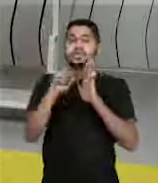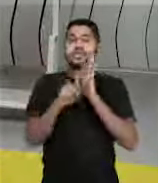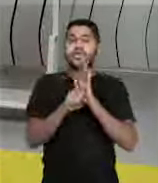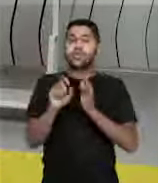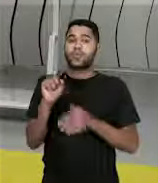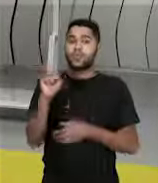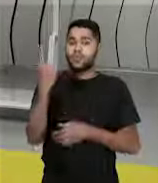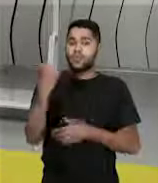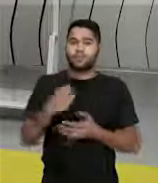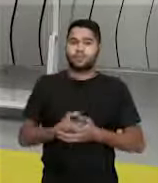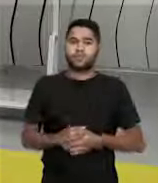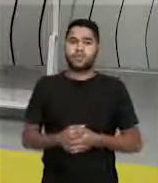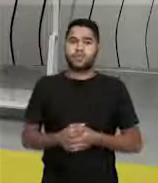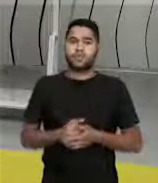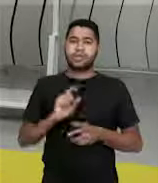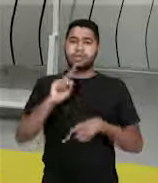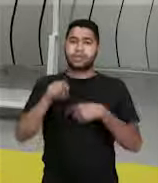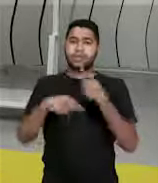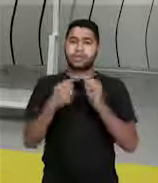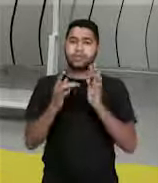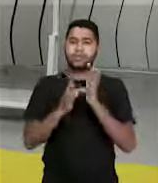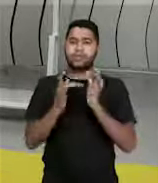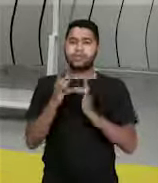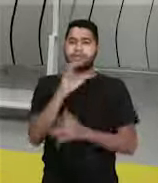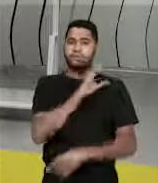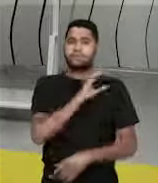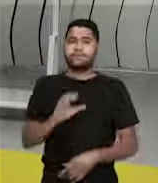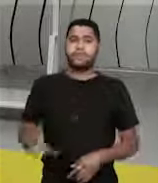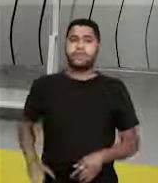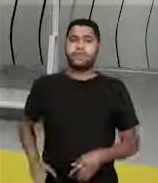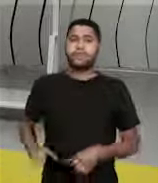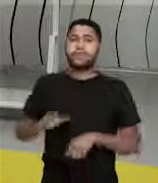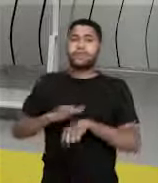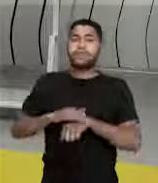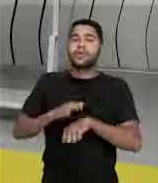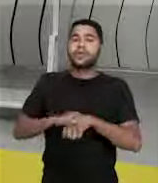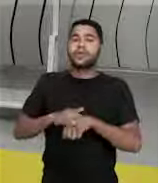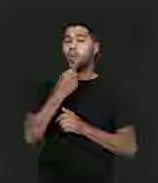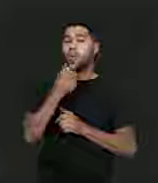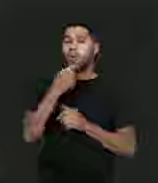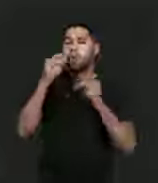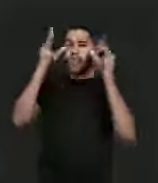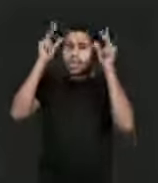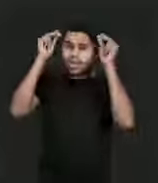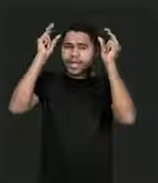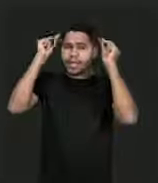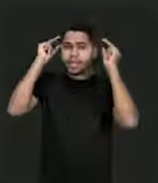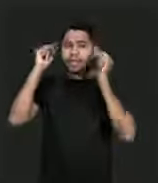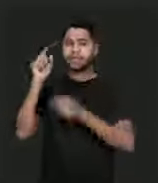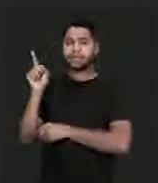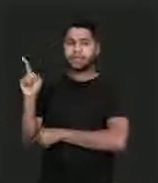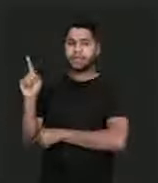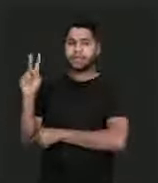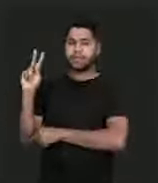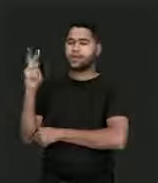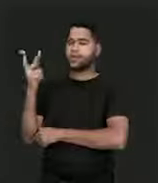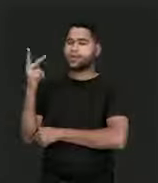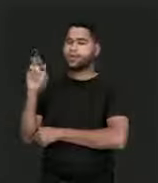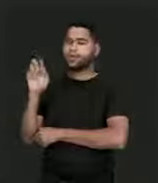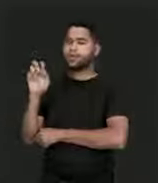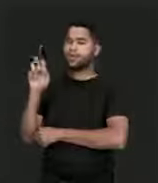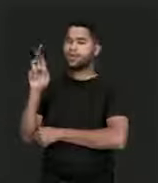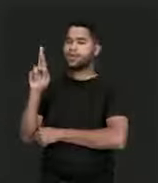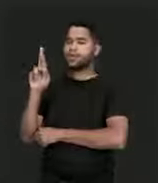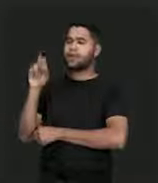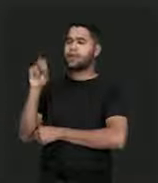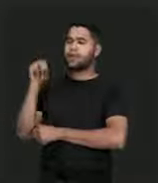I depois de Cristo, pelo inventor grego Herón de Alexandria. Veja